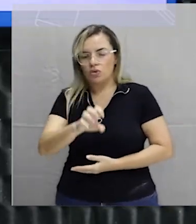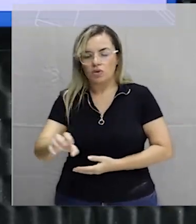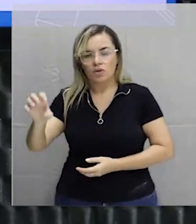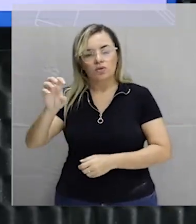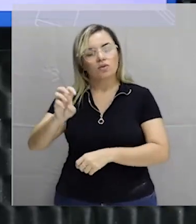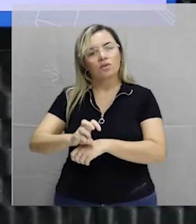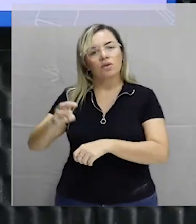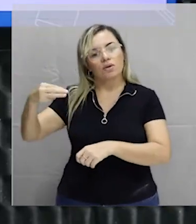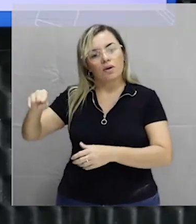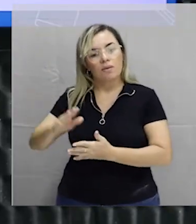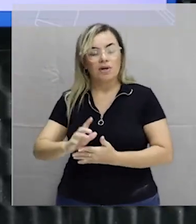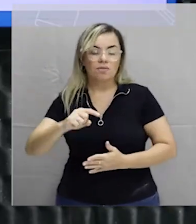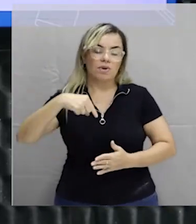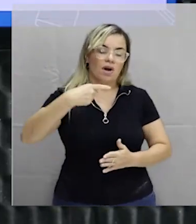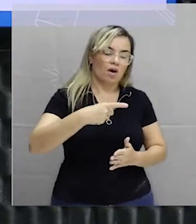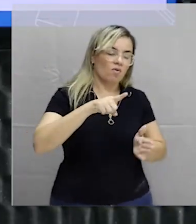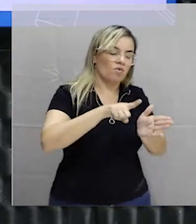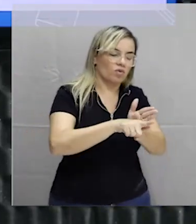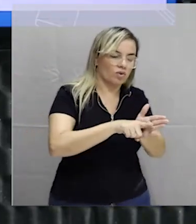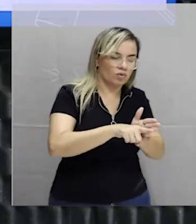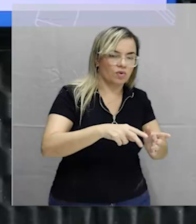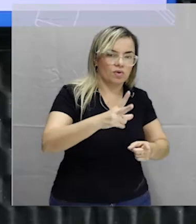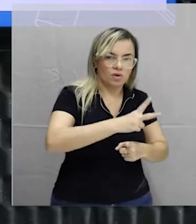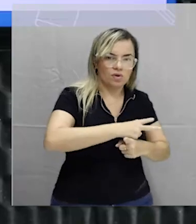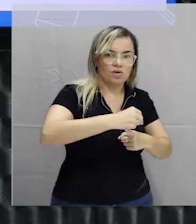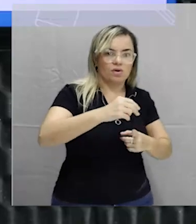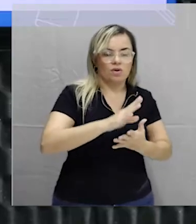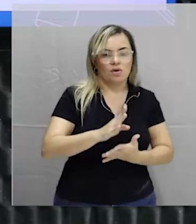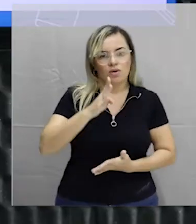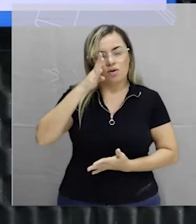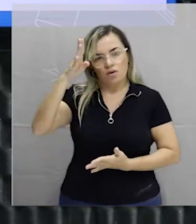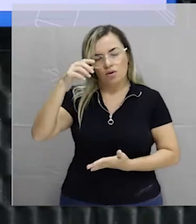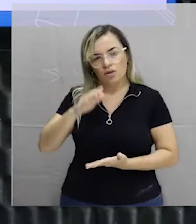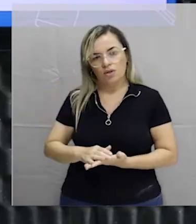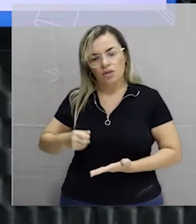uma vitória, porque essa era a principal